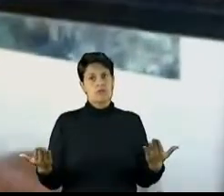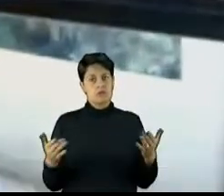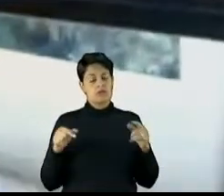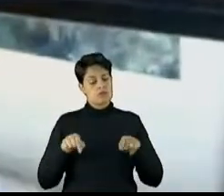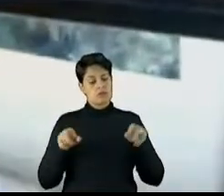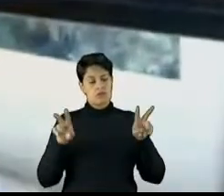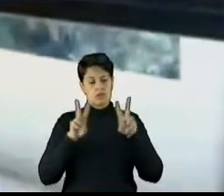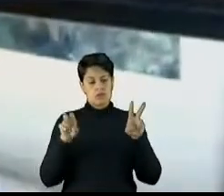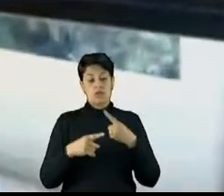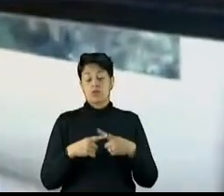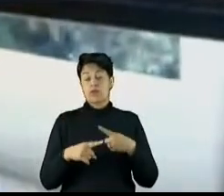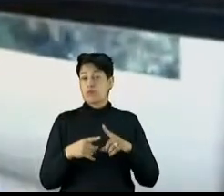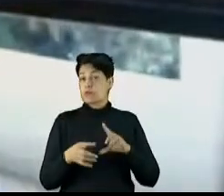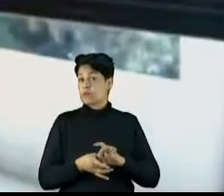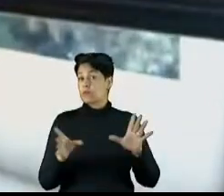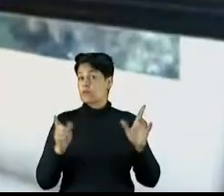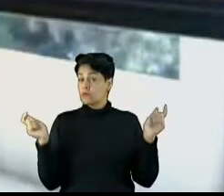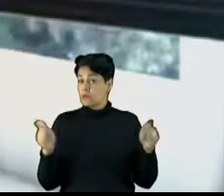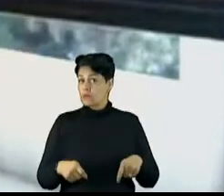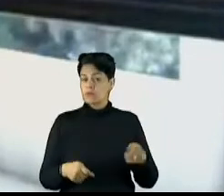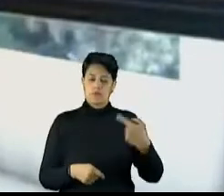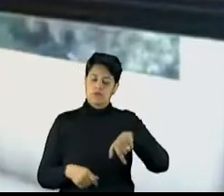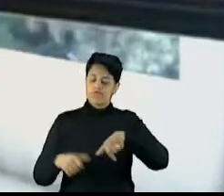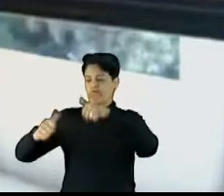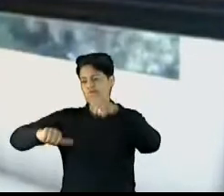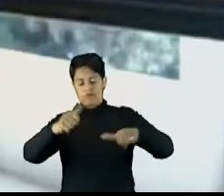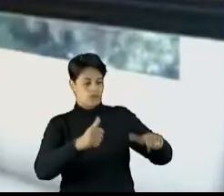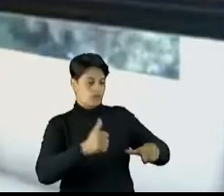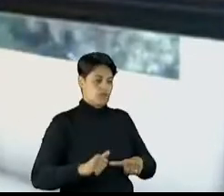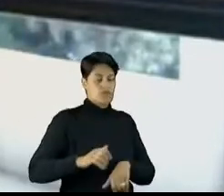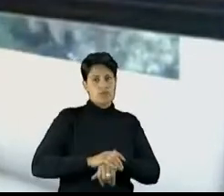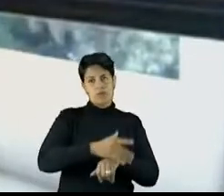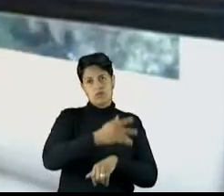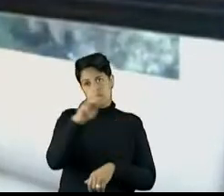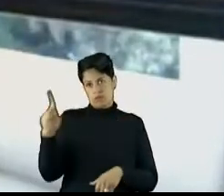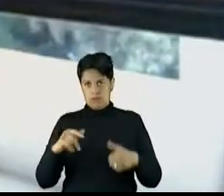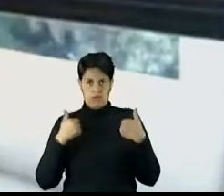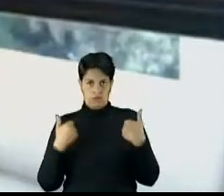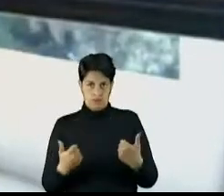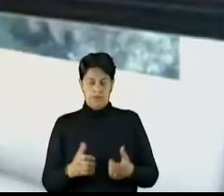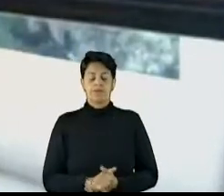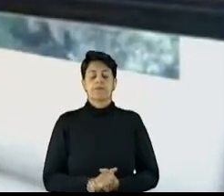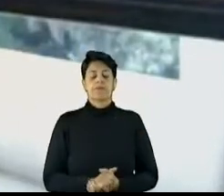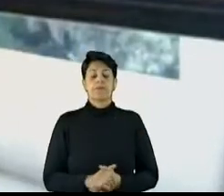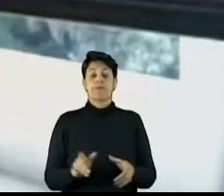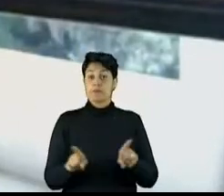esse caso do leilão da faixa de frequência 5G é um caso que nos convida